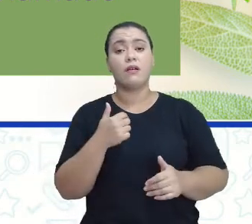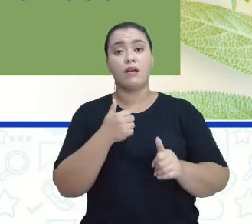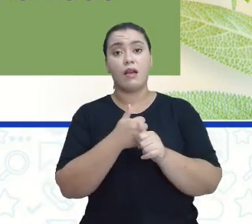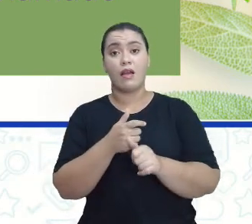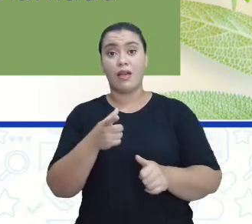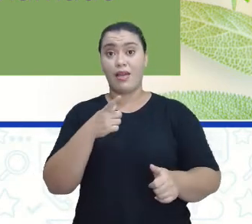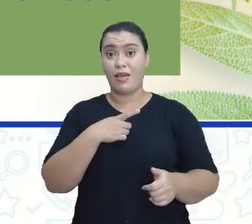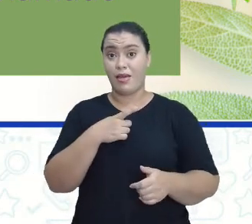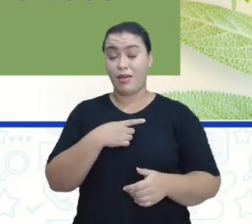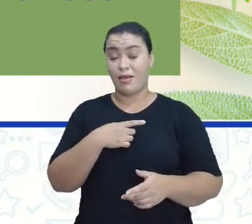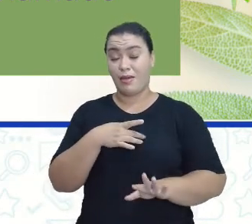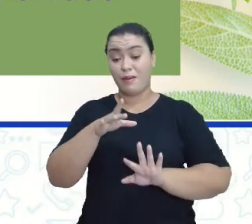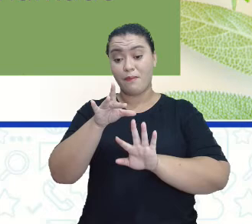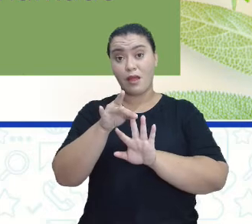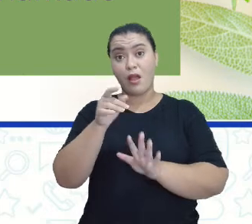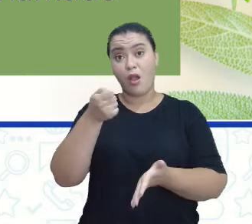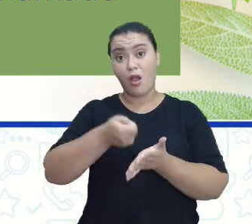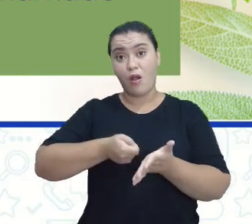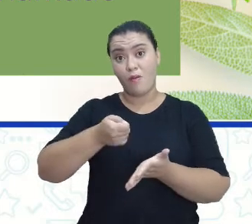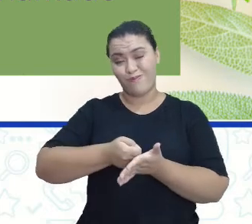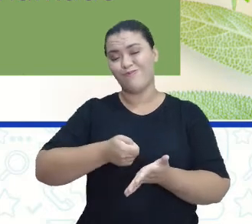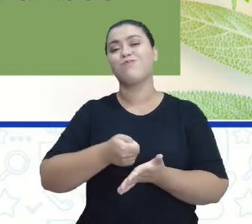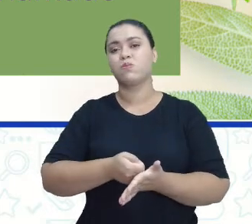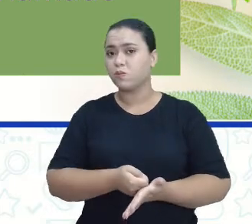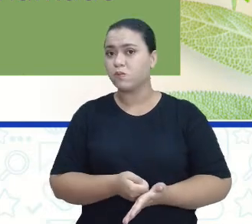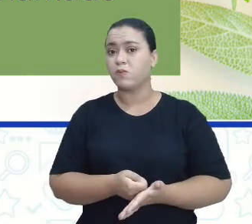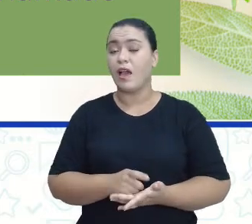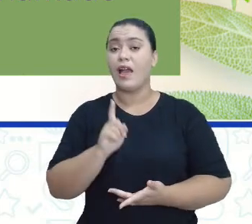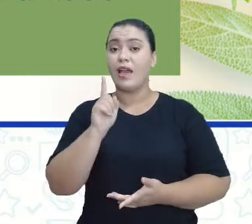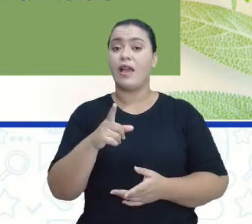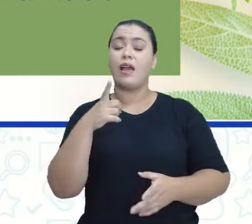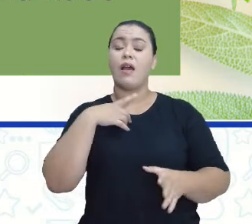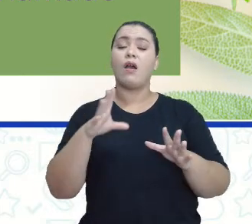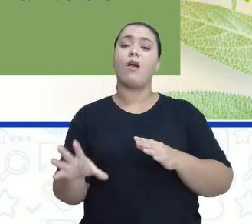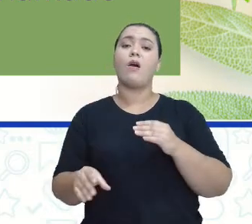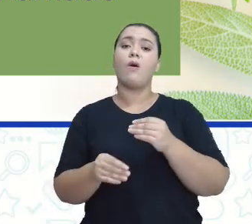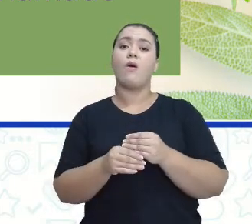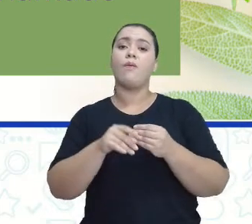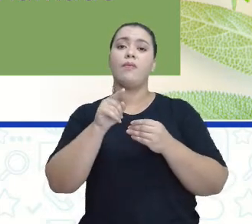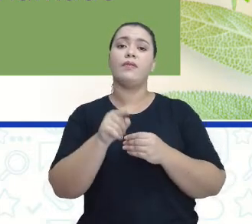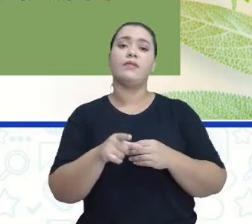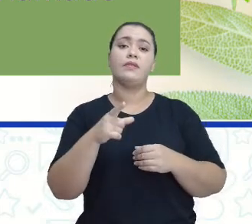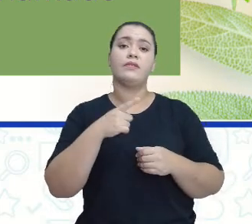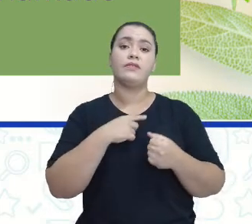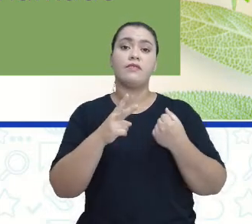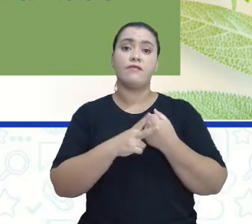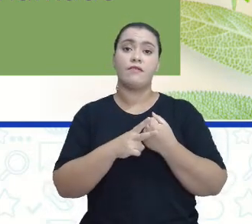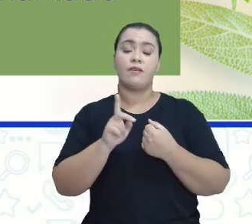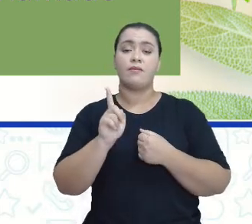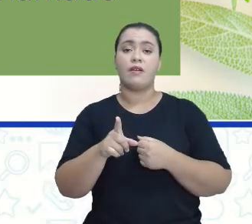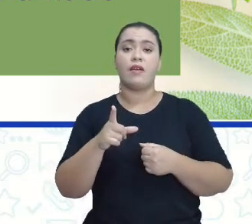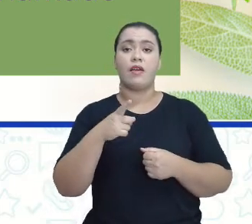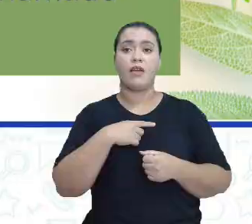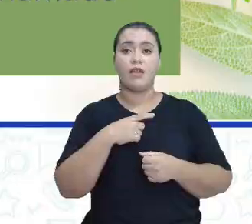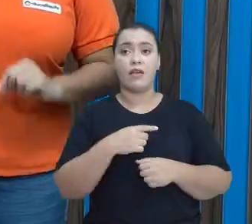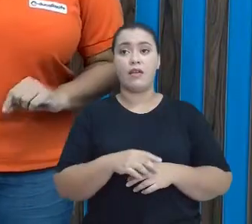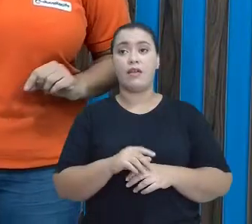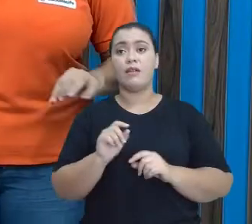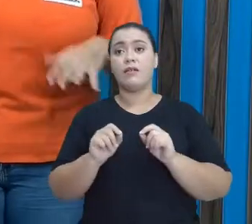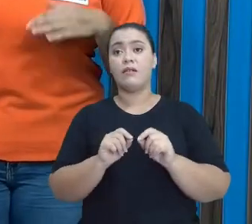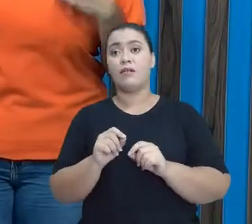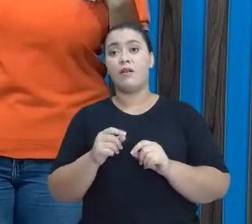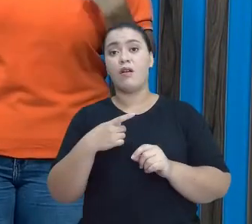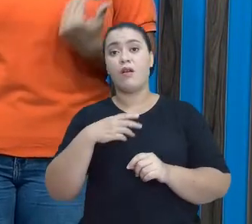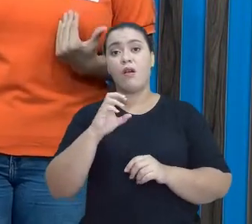preposição obrigatória, o complemento desse tipo de verbo é chamado de objeto indireto. Indireto por quê? Porque ele precisa